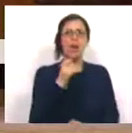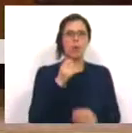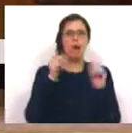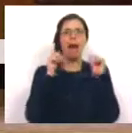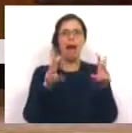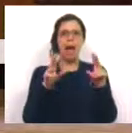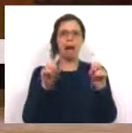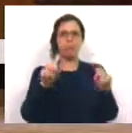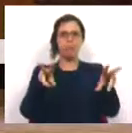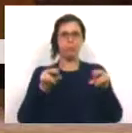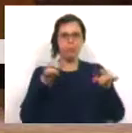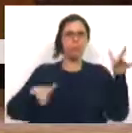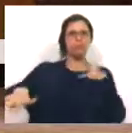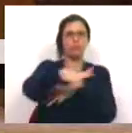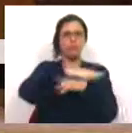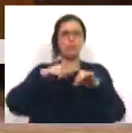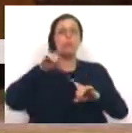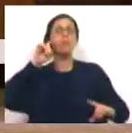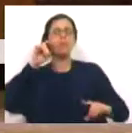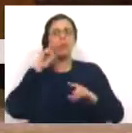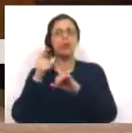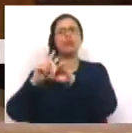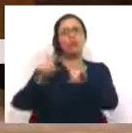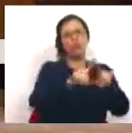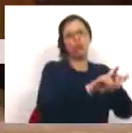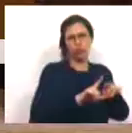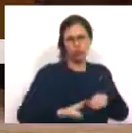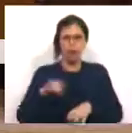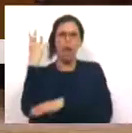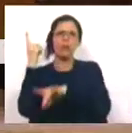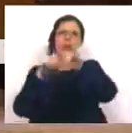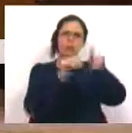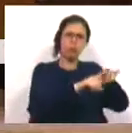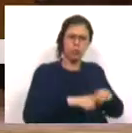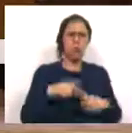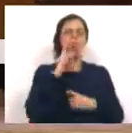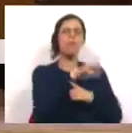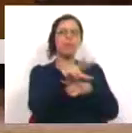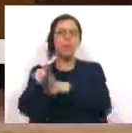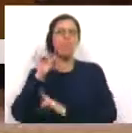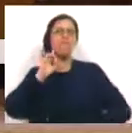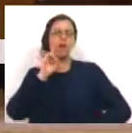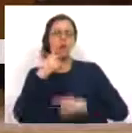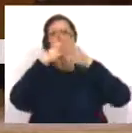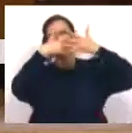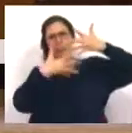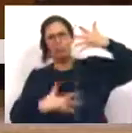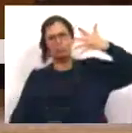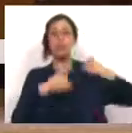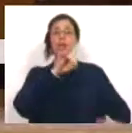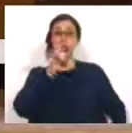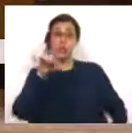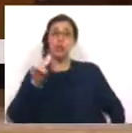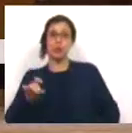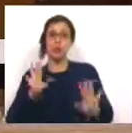purificação do ar, sobre a salvaguarda da biodiversidade, sobre a valorização da paisagem, entre tantas outras